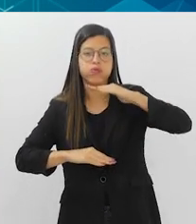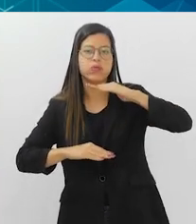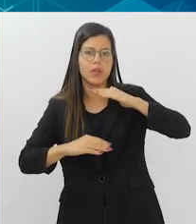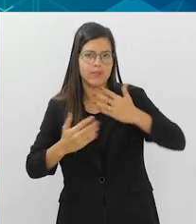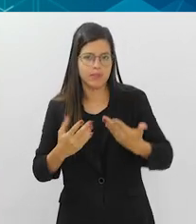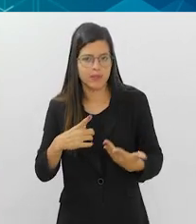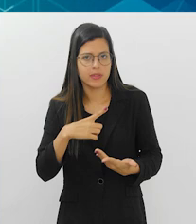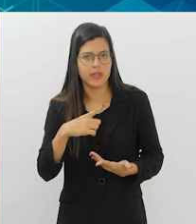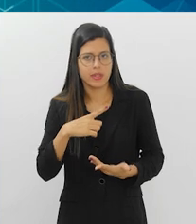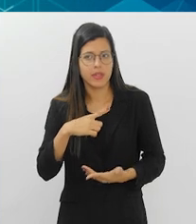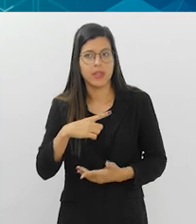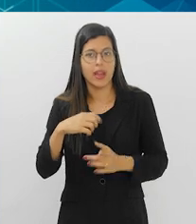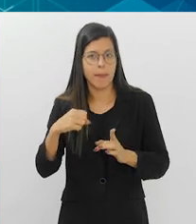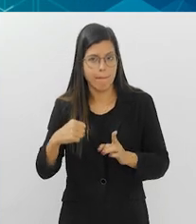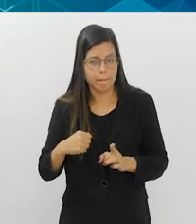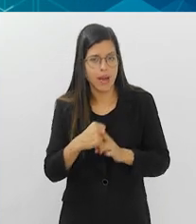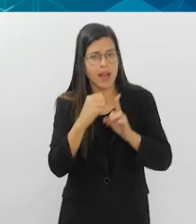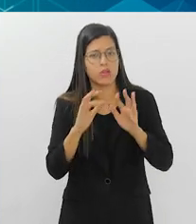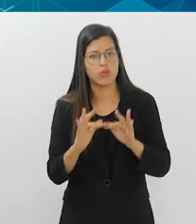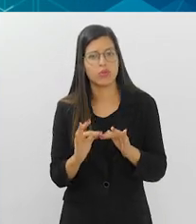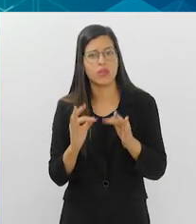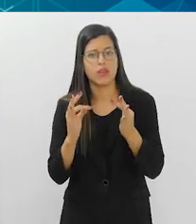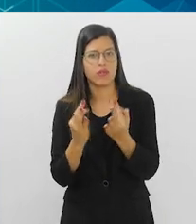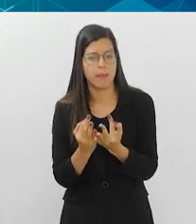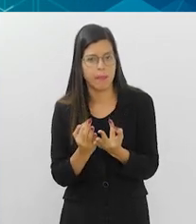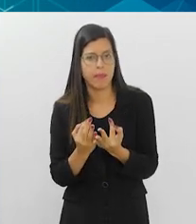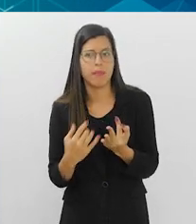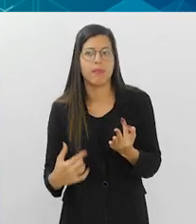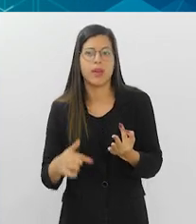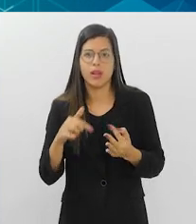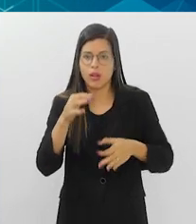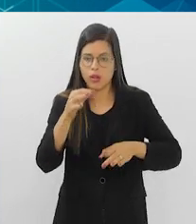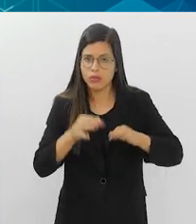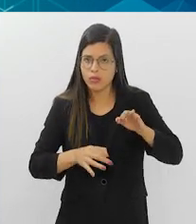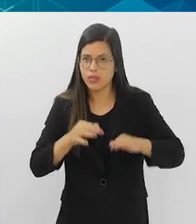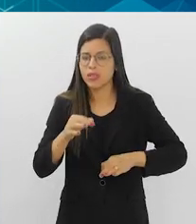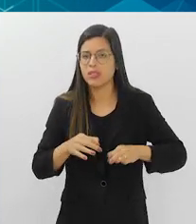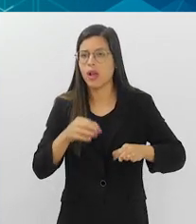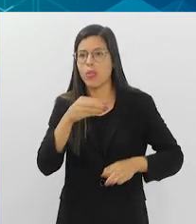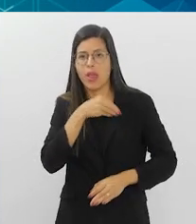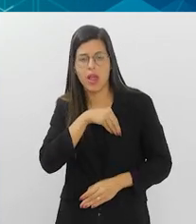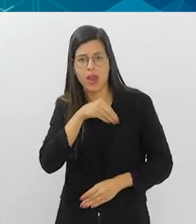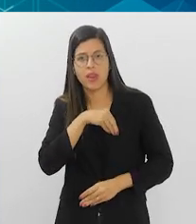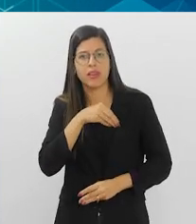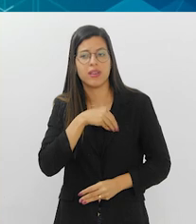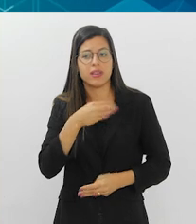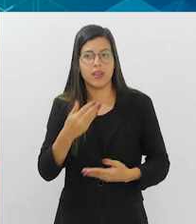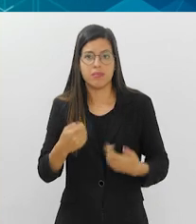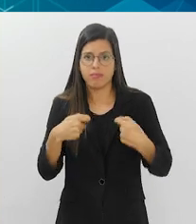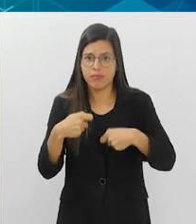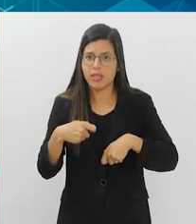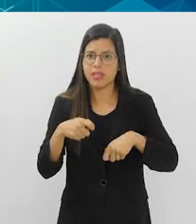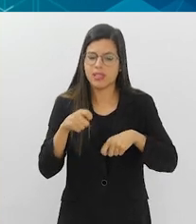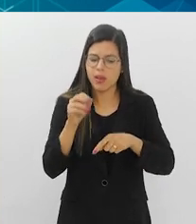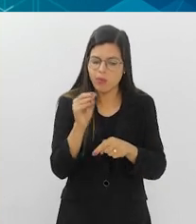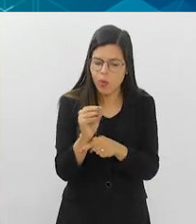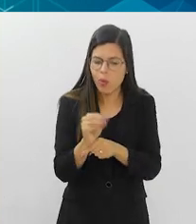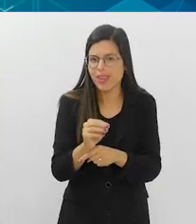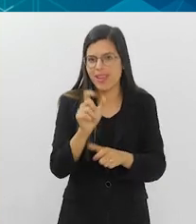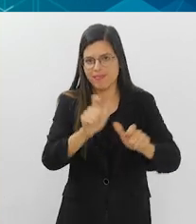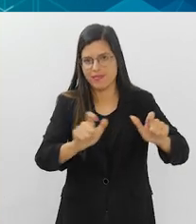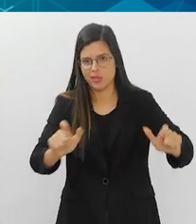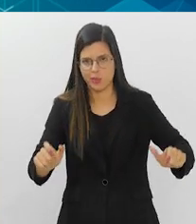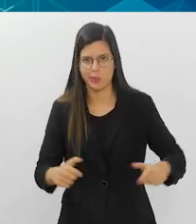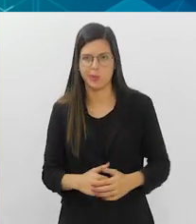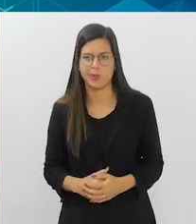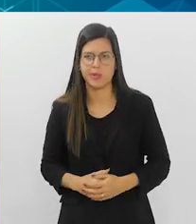dessa pessoa, o impacto que se tem na família, na renda, em todas as consequências que se tem. Então, cada vez mais cuidar dessas